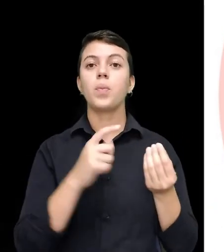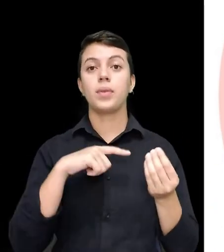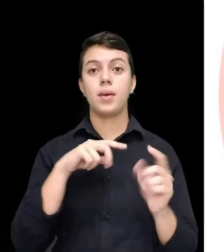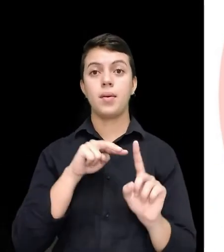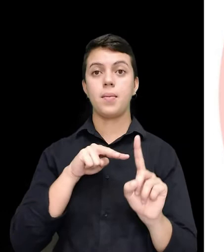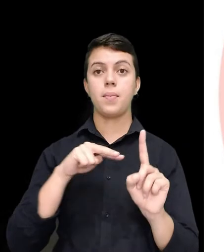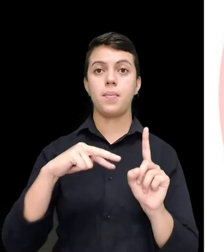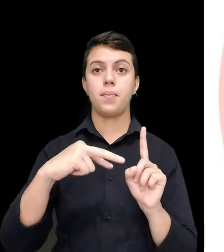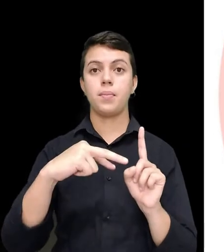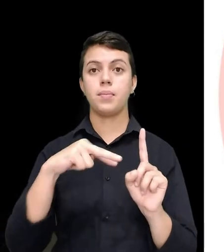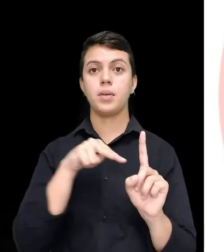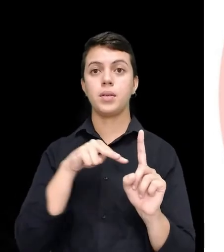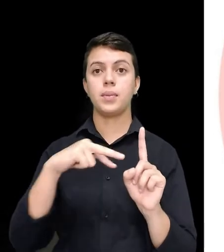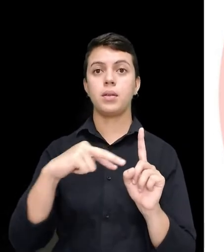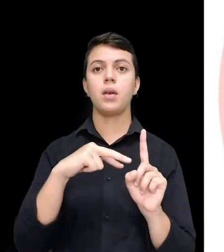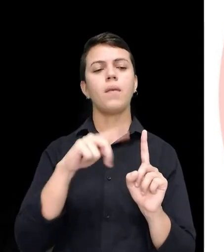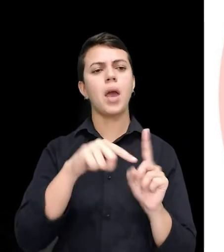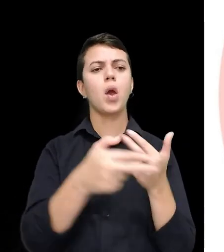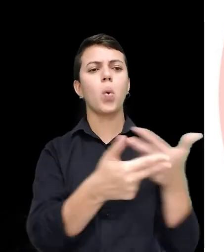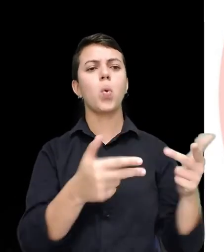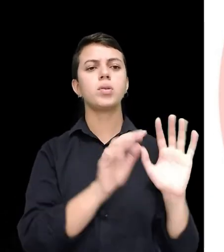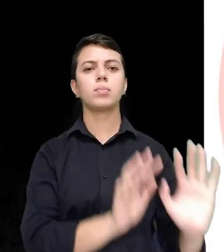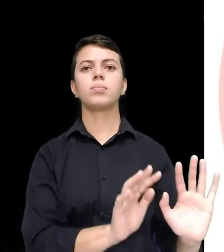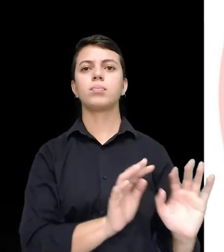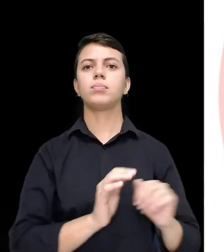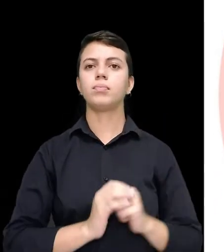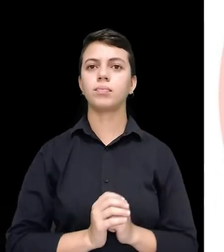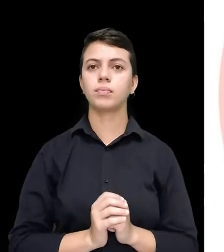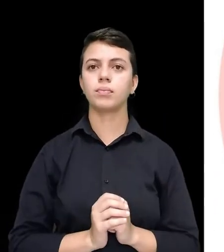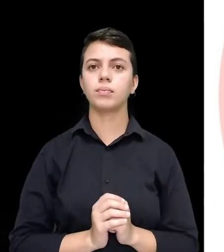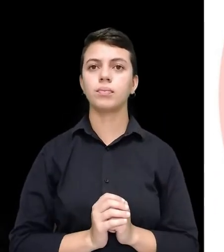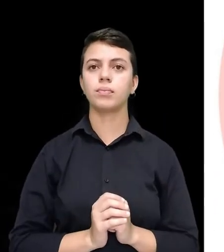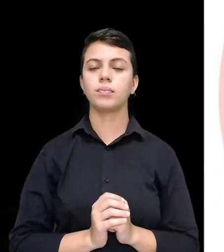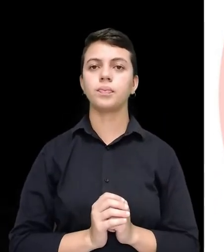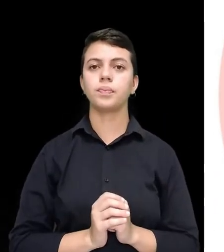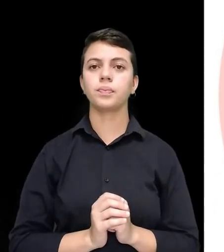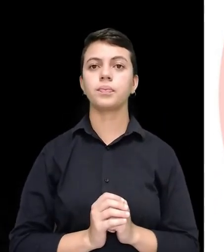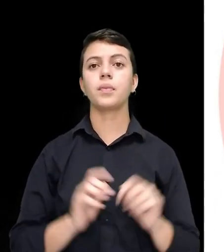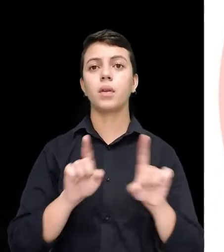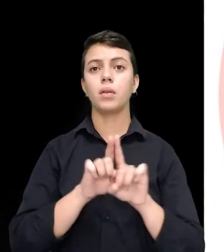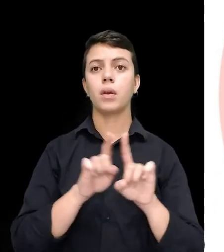de manutenção do status quo, né, e numa proposta de